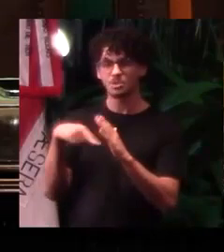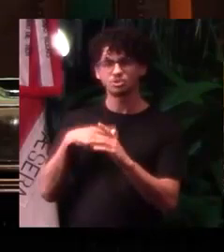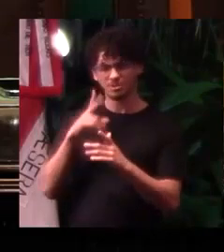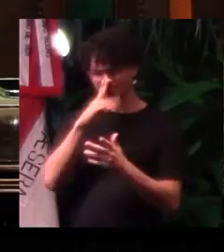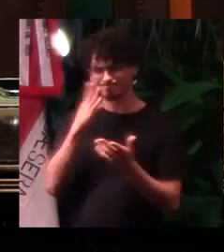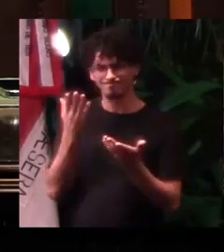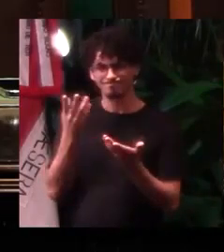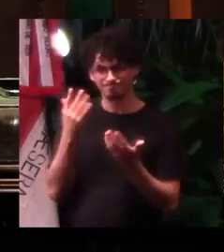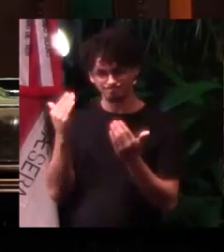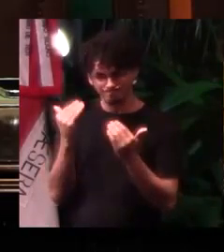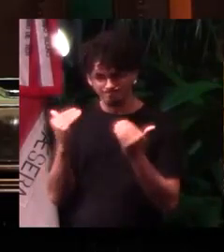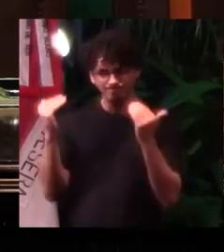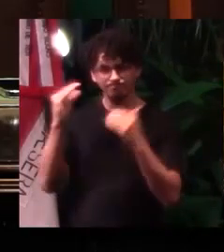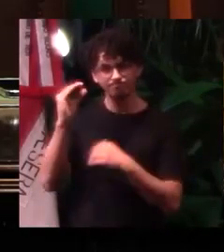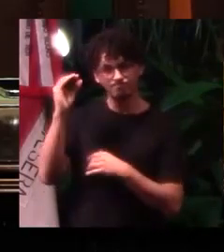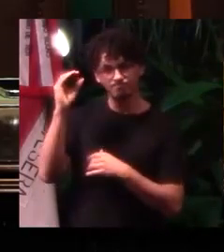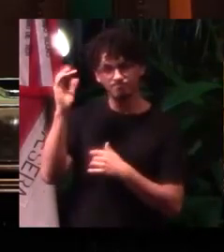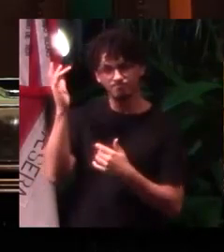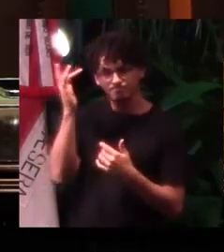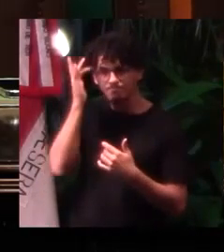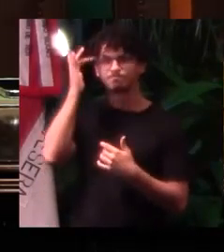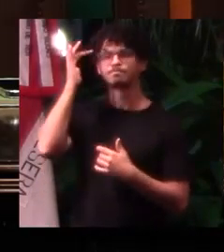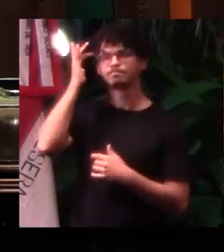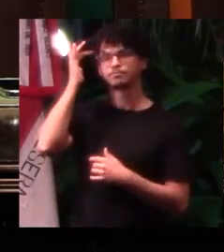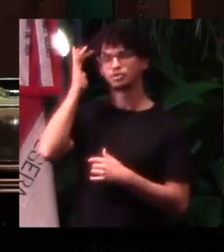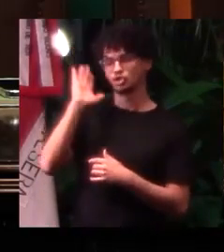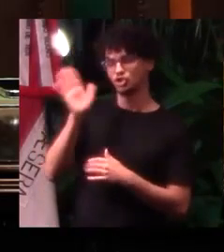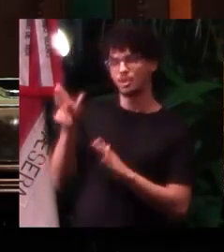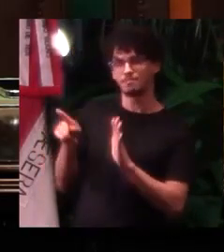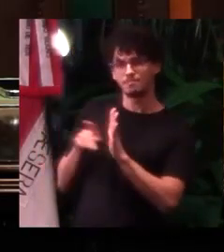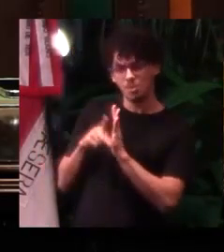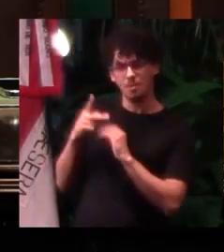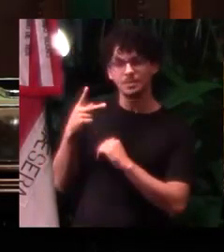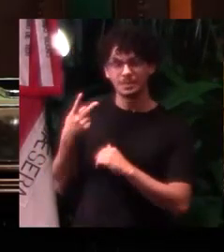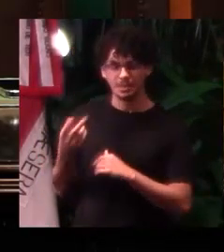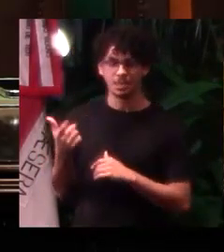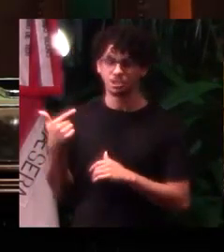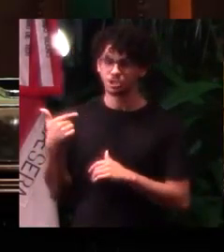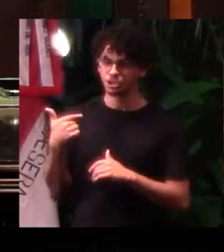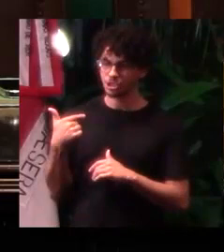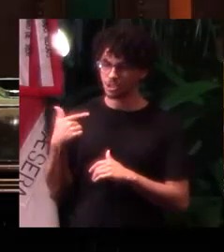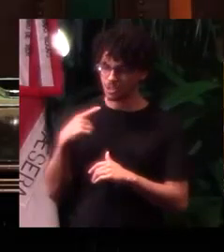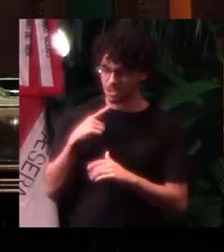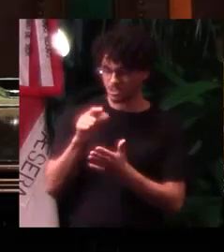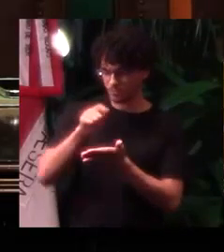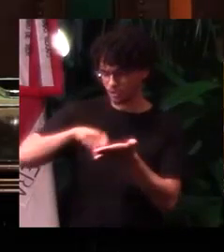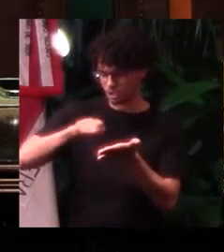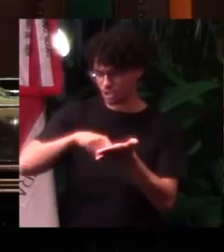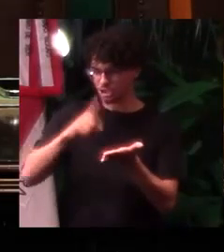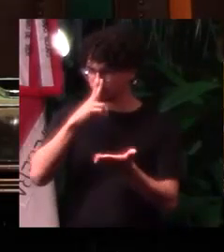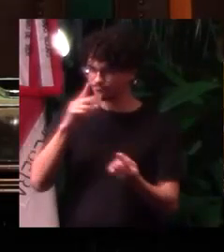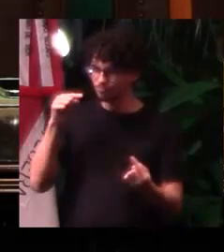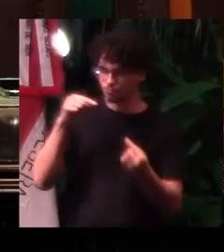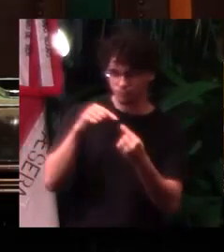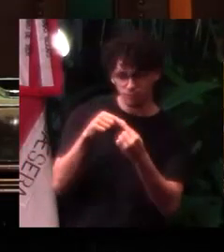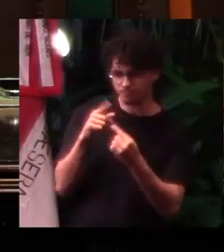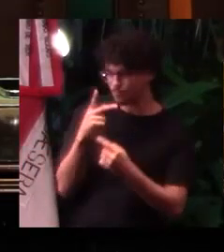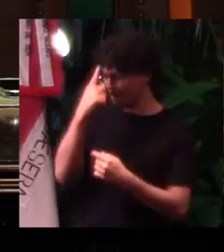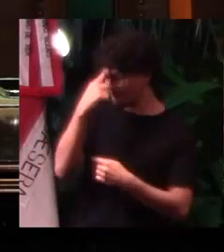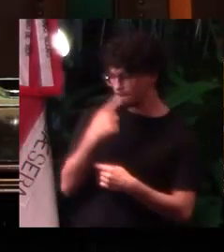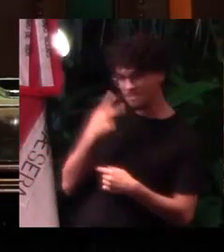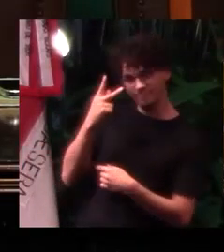madura, bem madura, né, de Guimarães Rosa, onde ele está com seu estilo bem consolidado já.